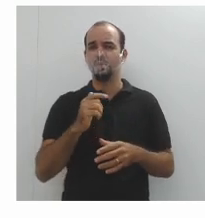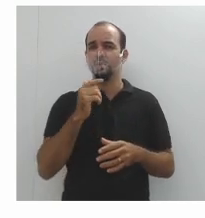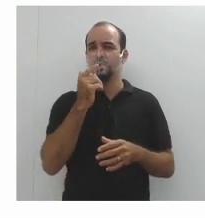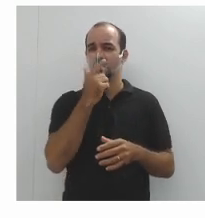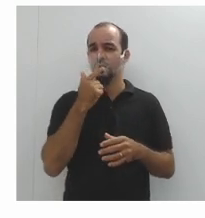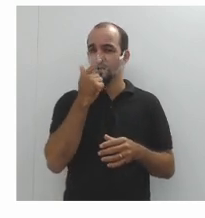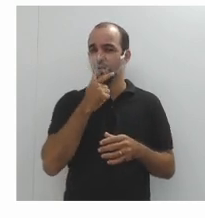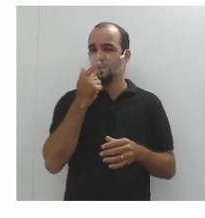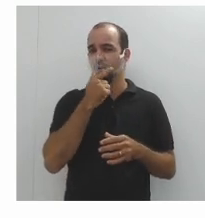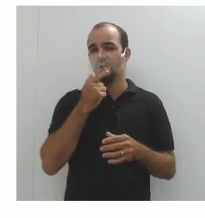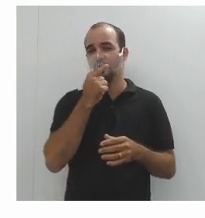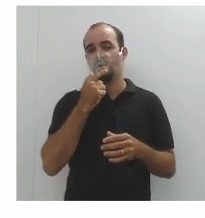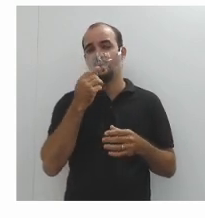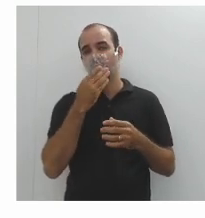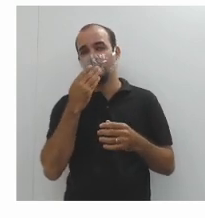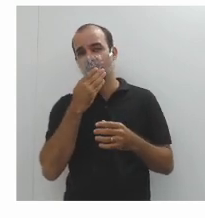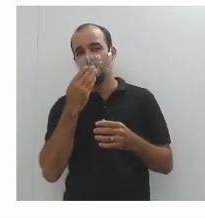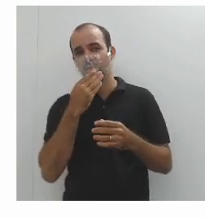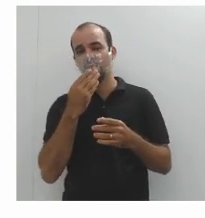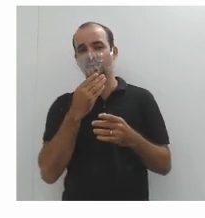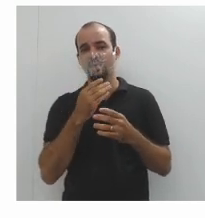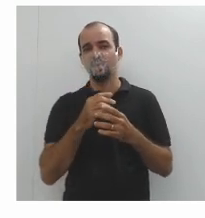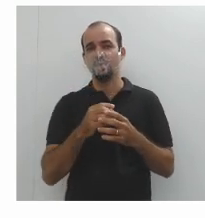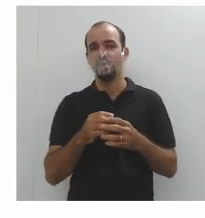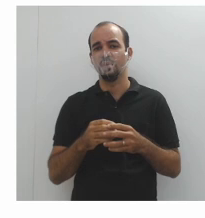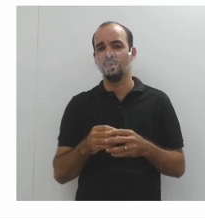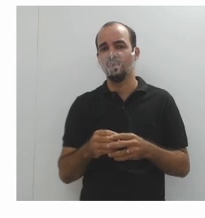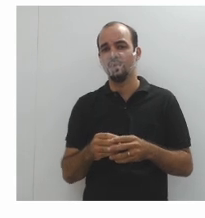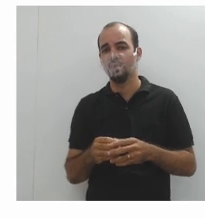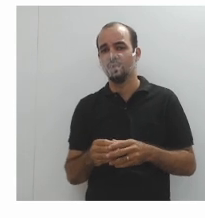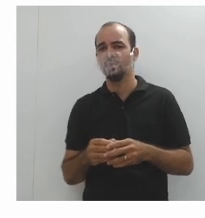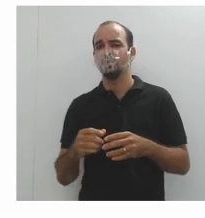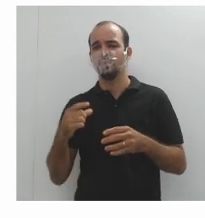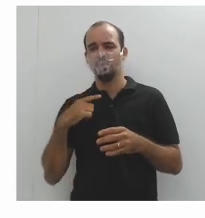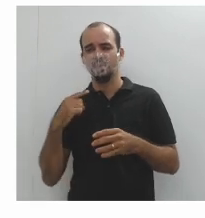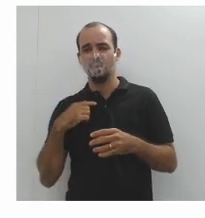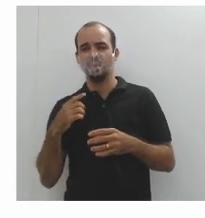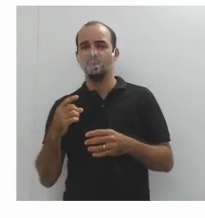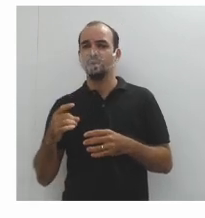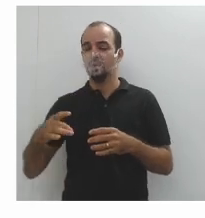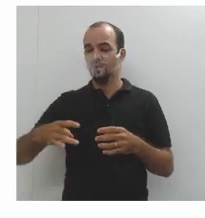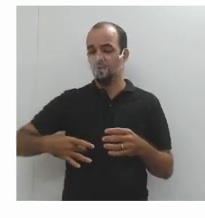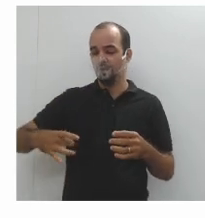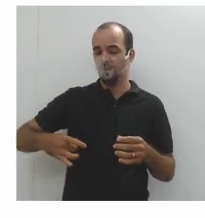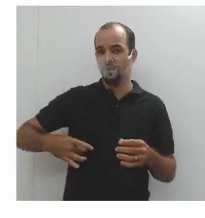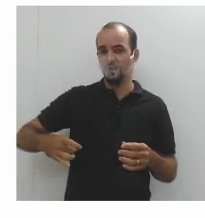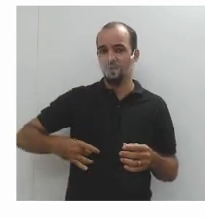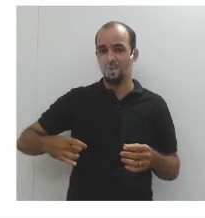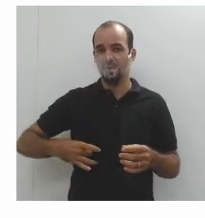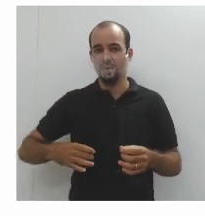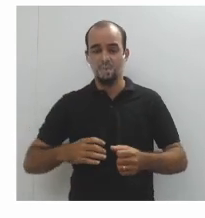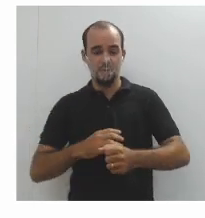Nós isso temos lá no músculo e no fígado dos animais, ok?